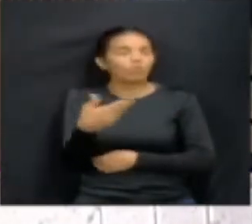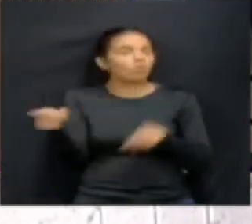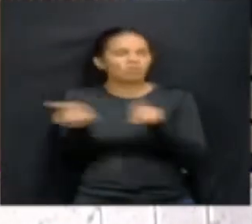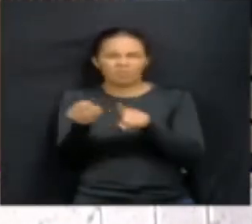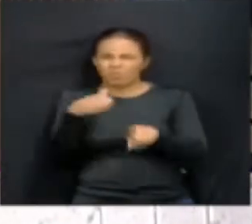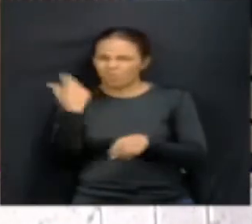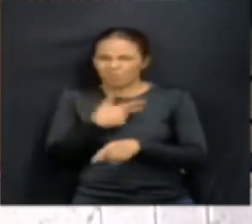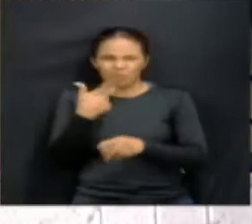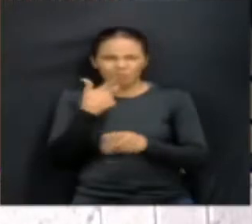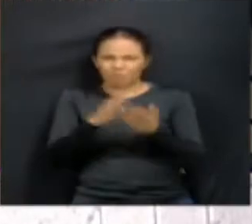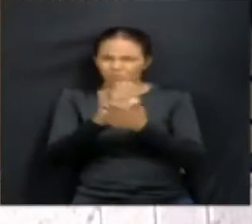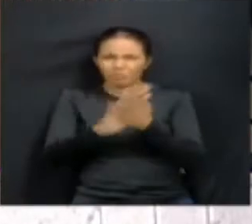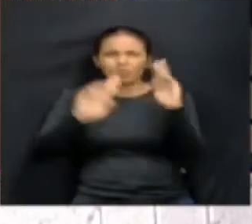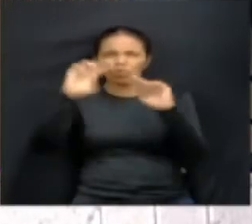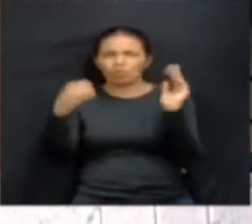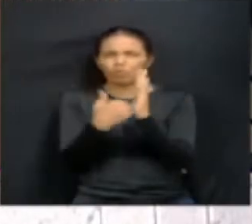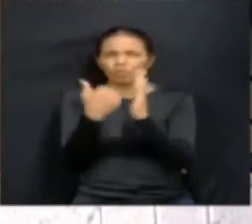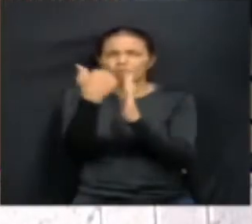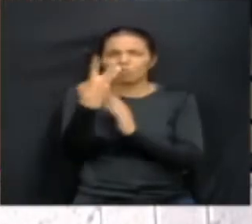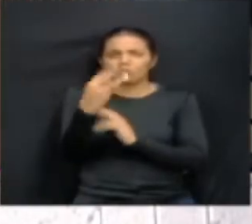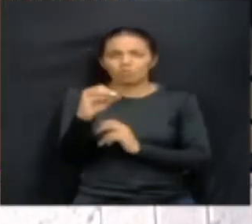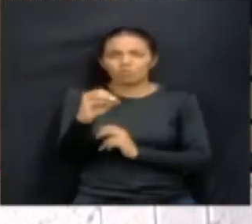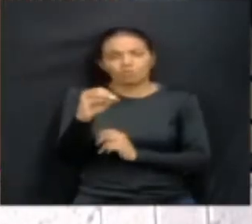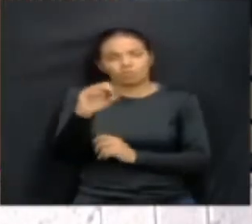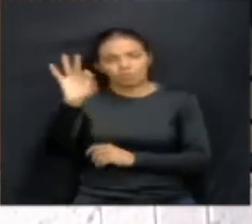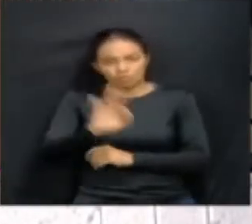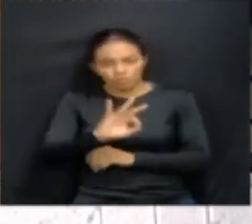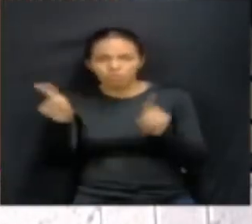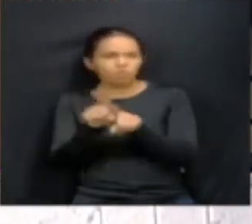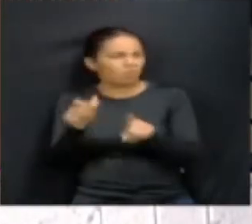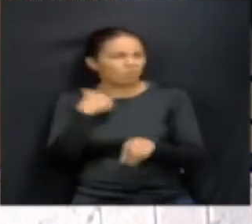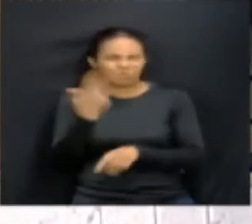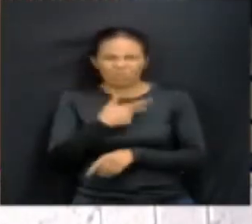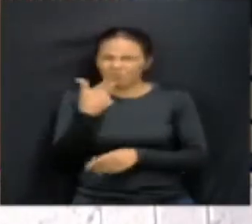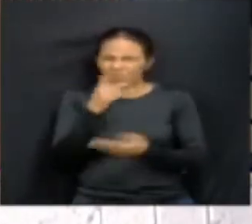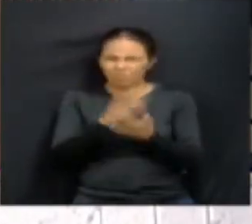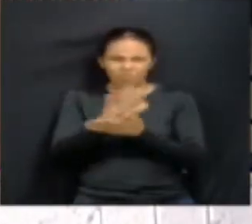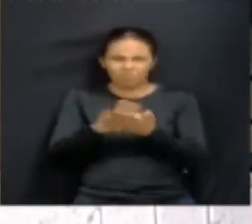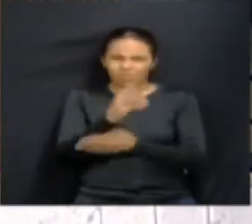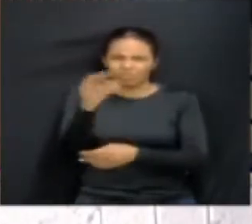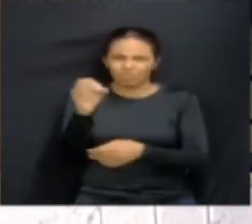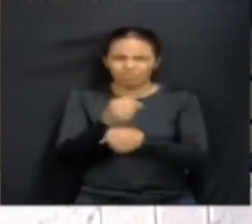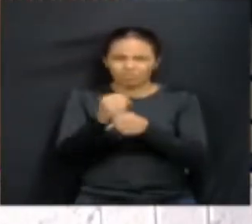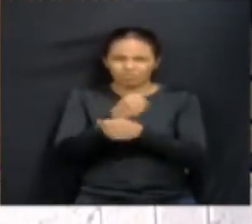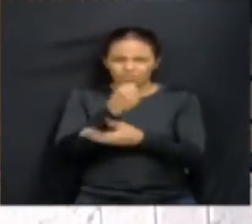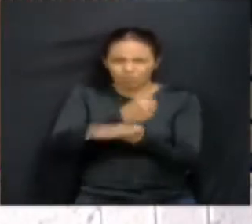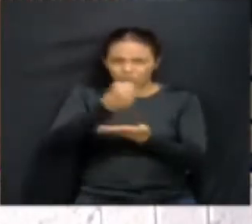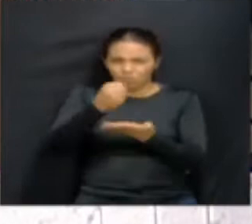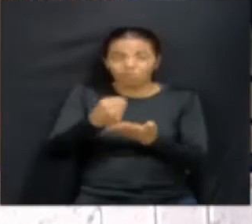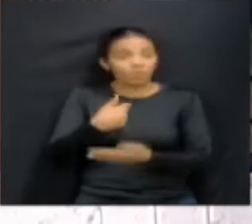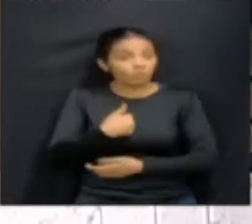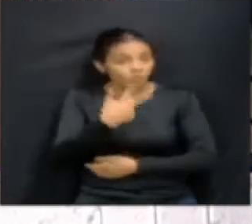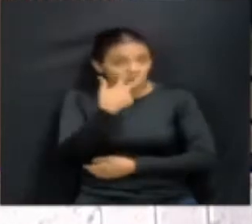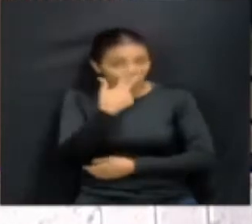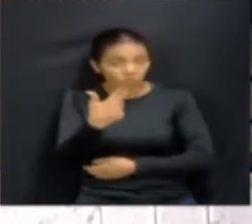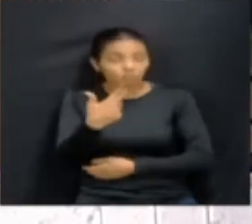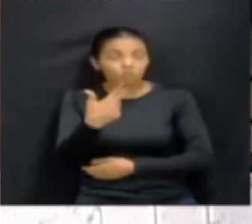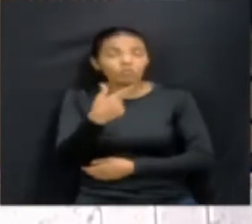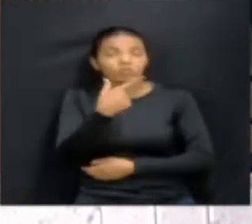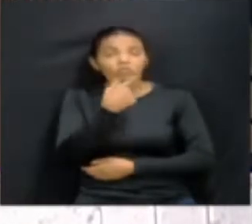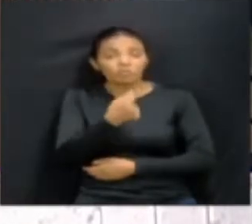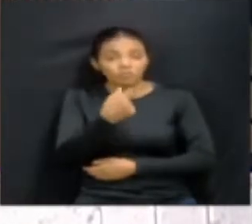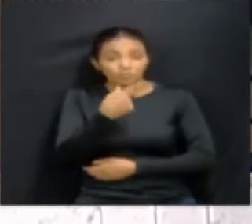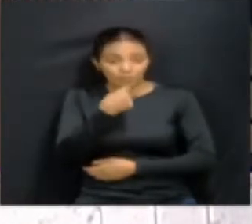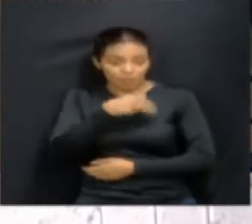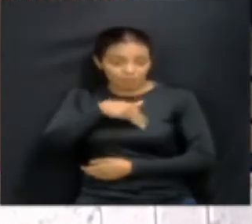e muito menos um contato que fosse por 30 anos eu acho que o ministro veio aqui para justificar o injustificável